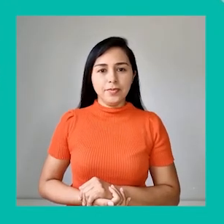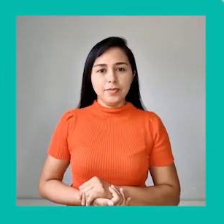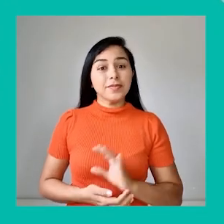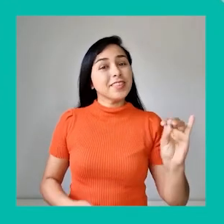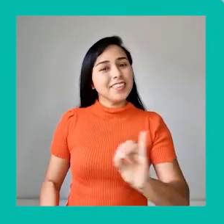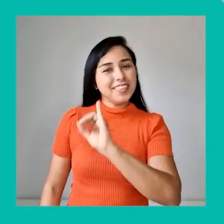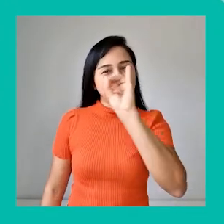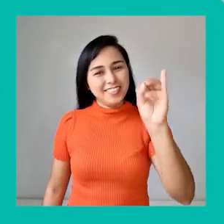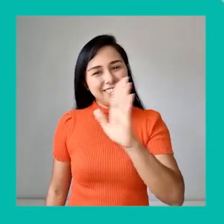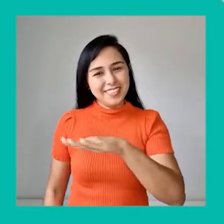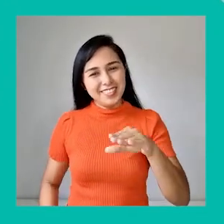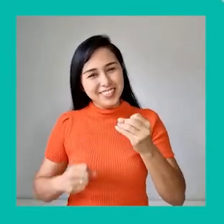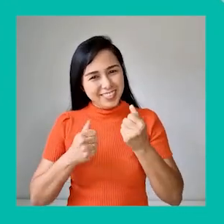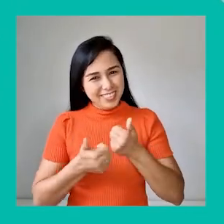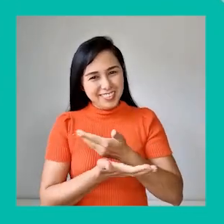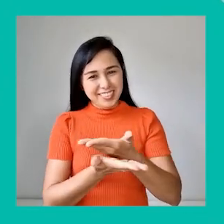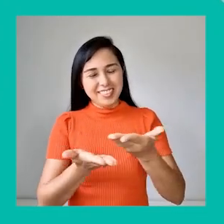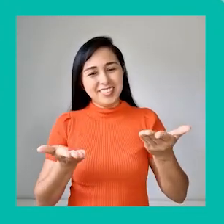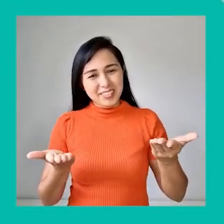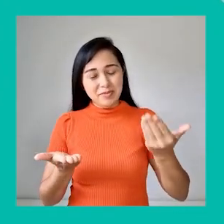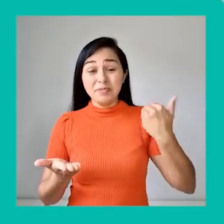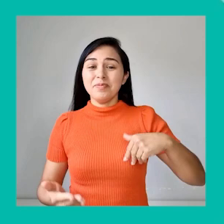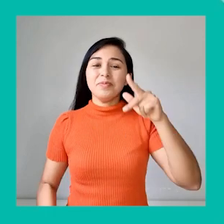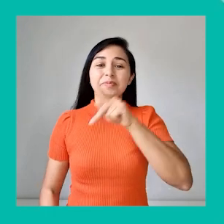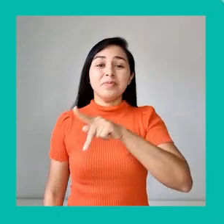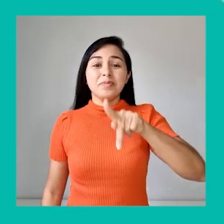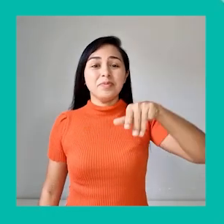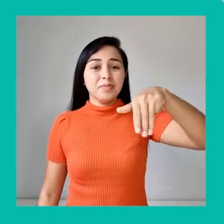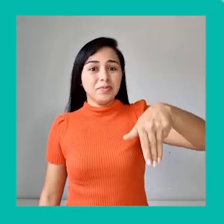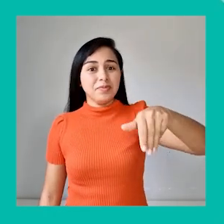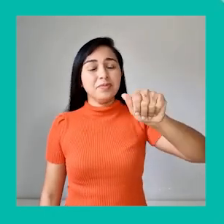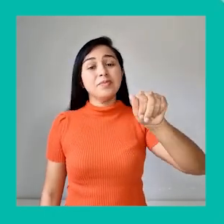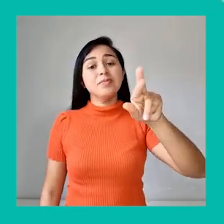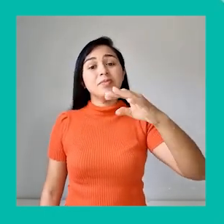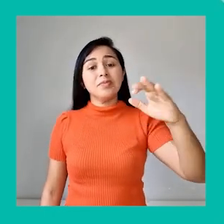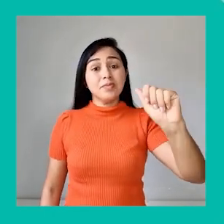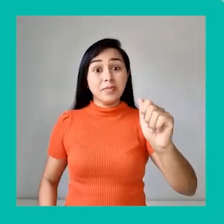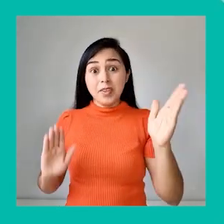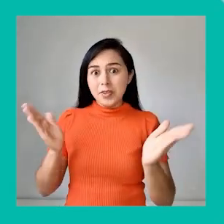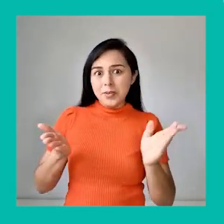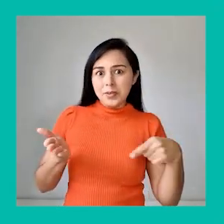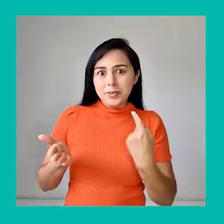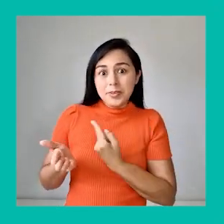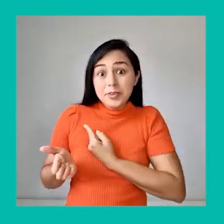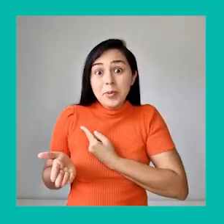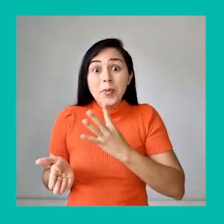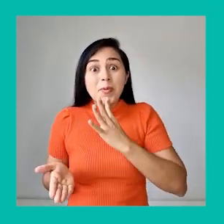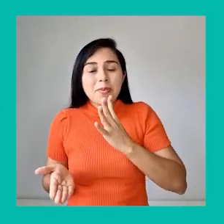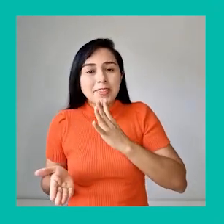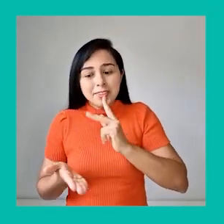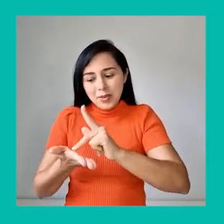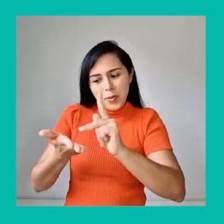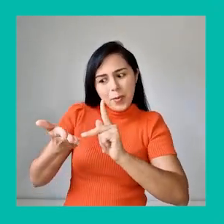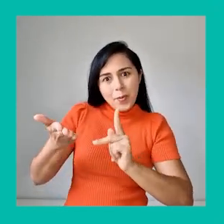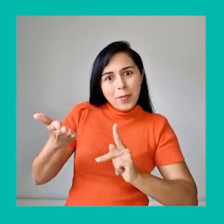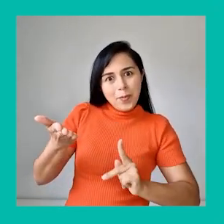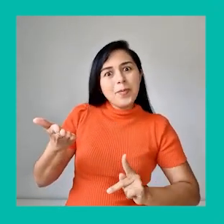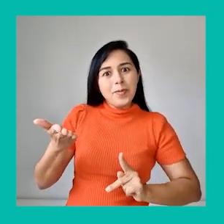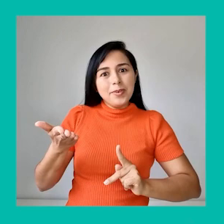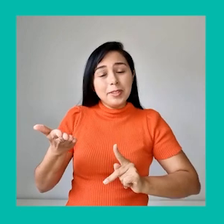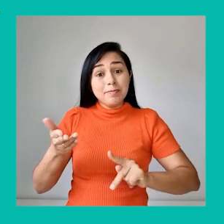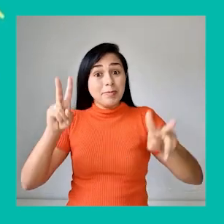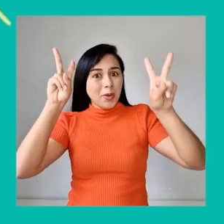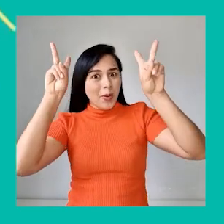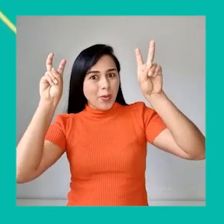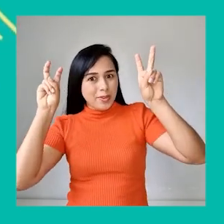Olá, crianças, tudo bem com vocês? Eu sou a tia Marcela e hoje a gente vai conhecer um poema sobre as formas geométricas. Vamos